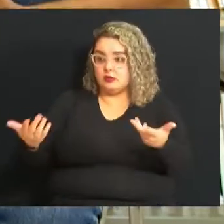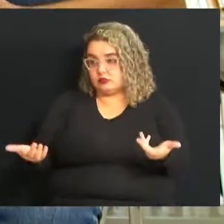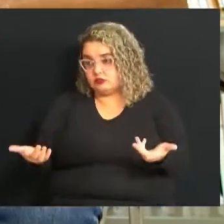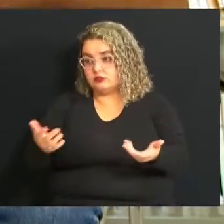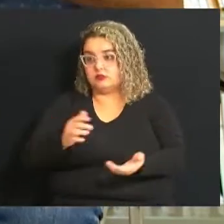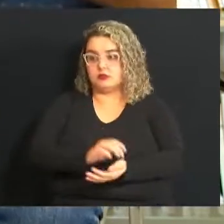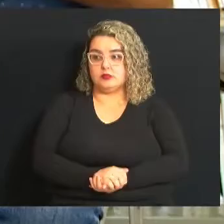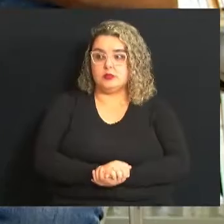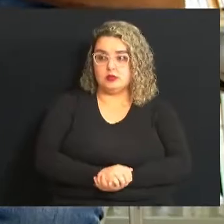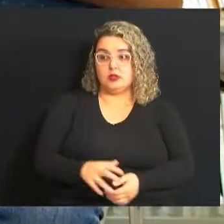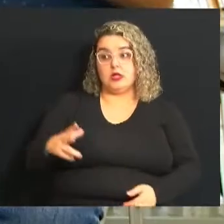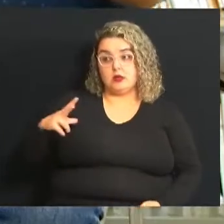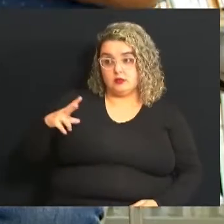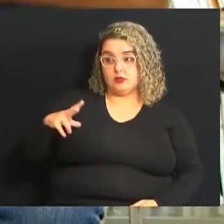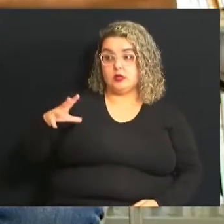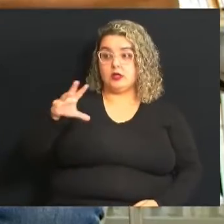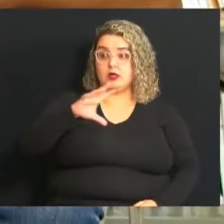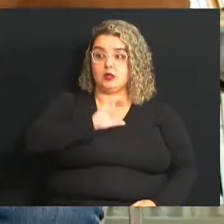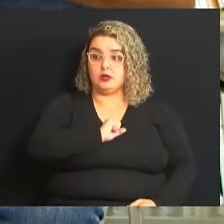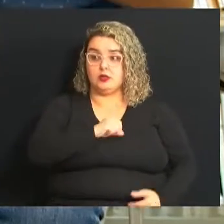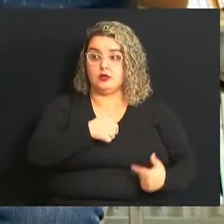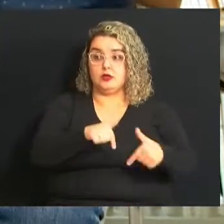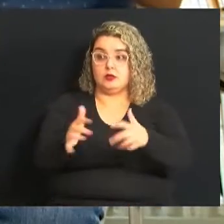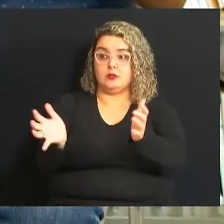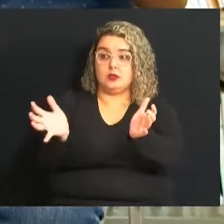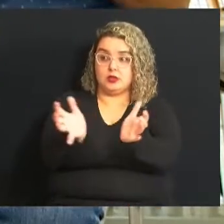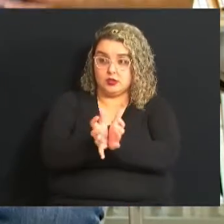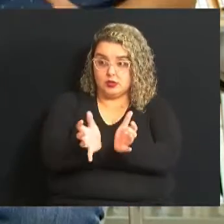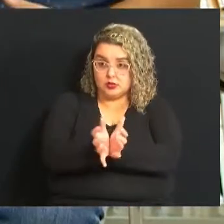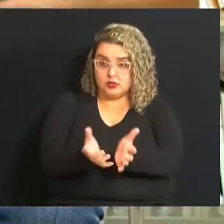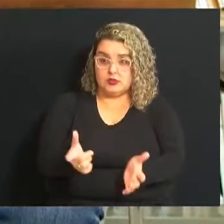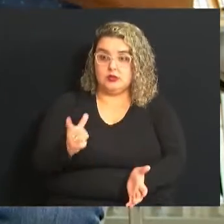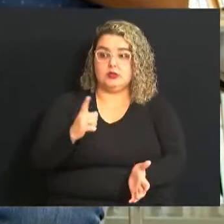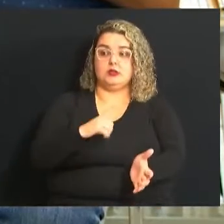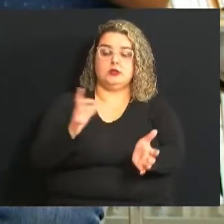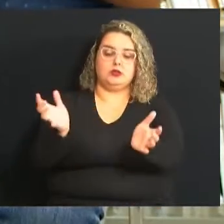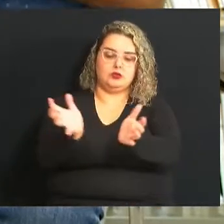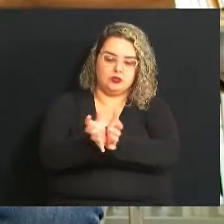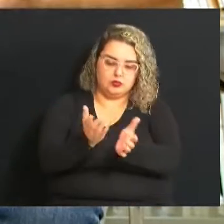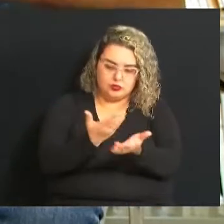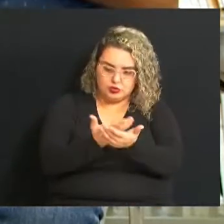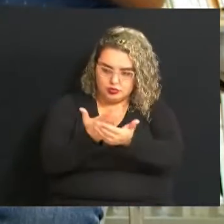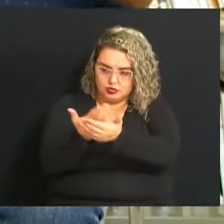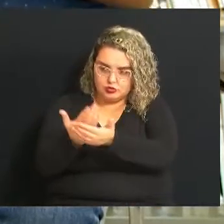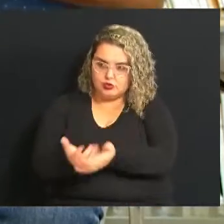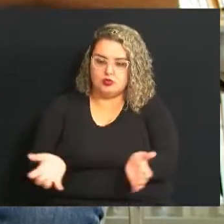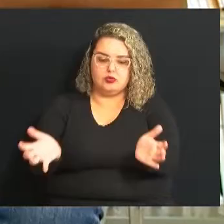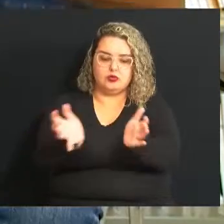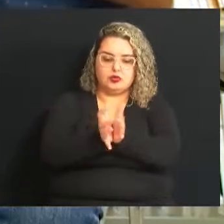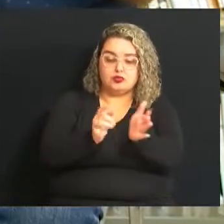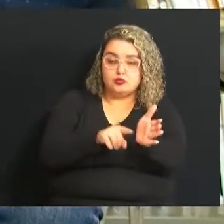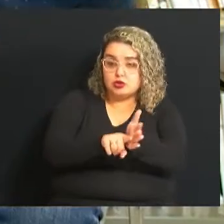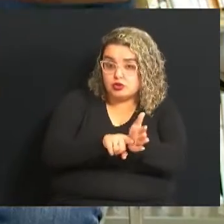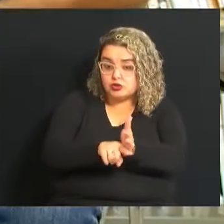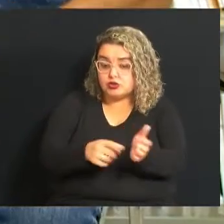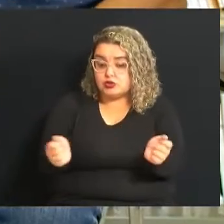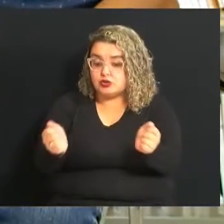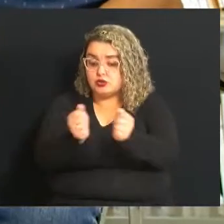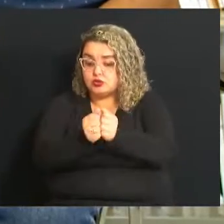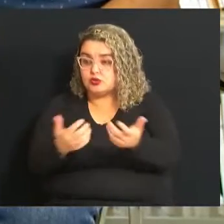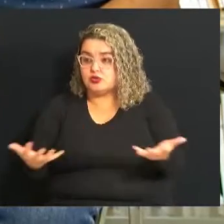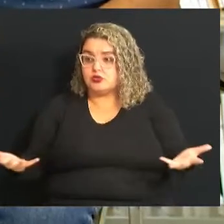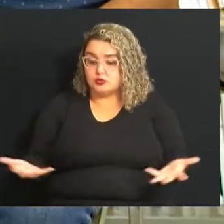em particular, gosto muito de trabalhar em grupo, né? Ter um grupo de estudantes, um grupo de pesquisadores que trabalham juntos e que